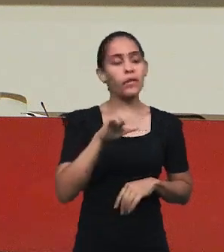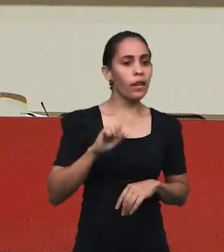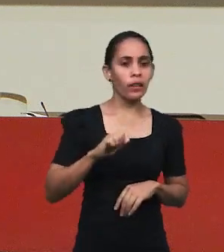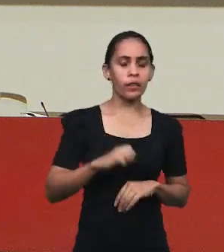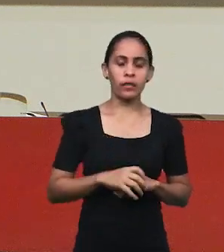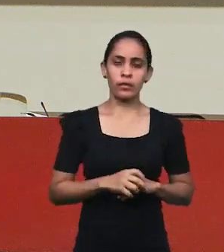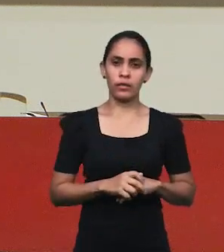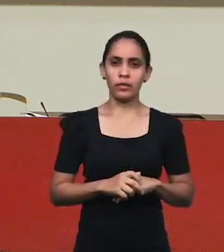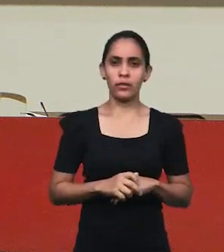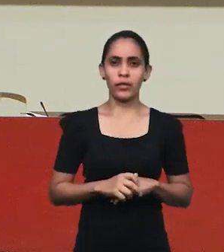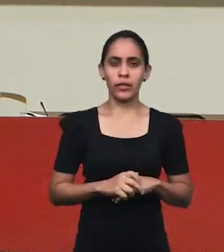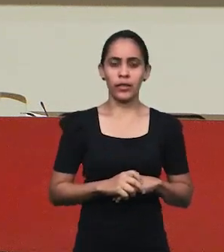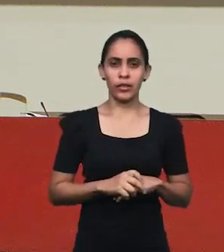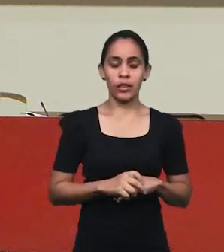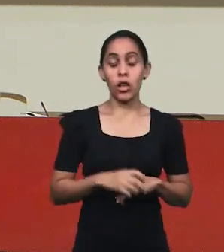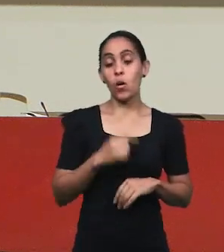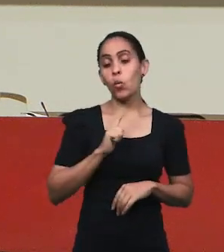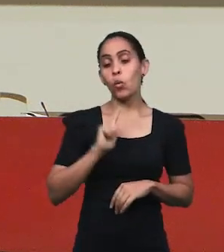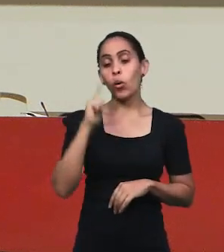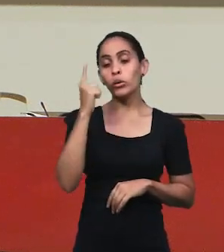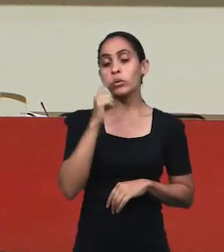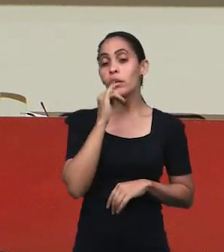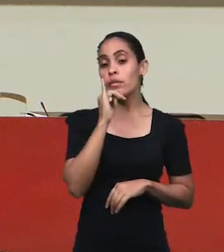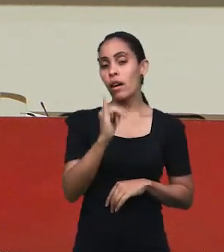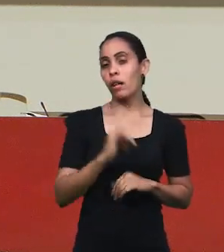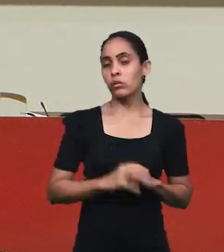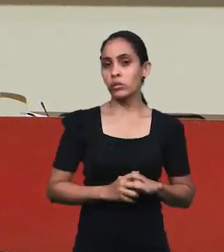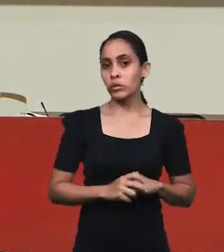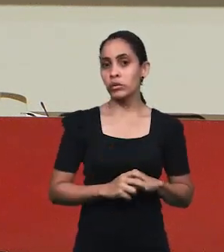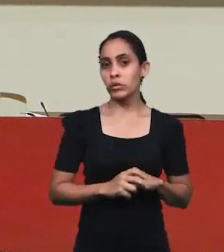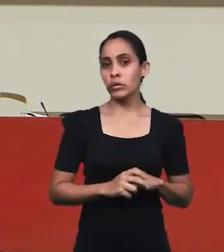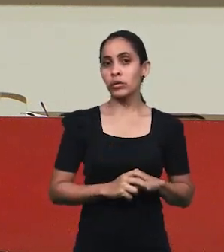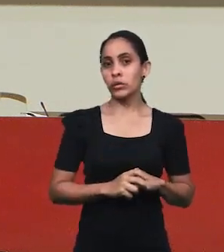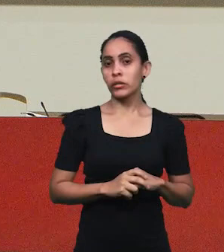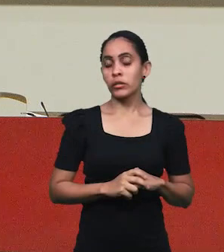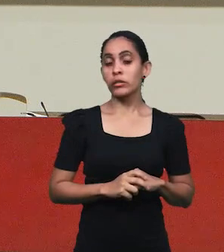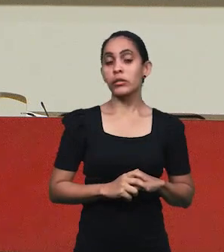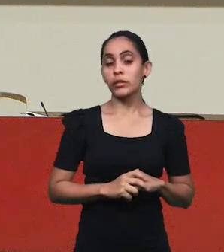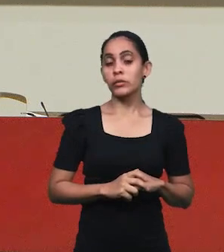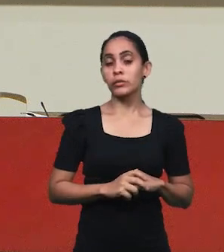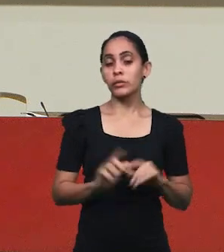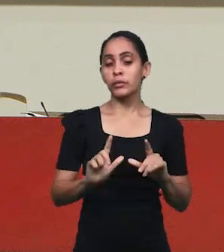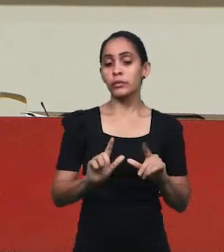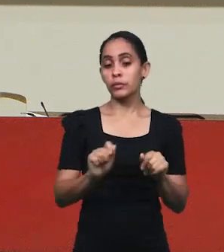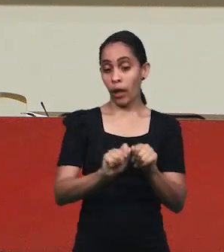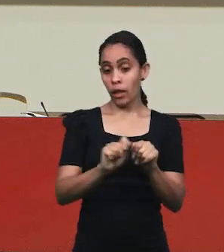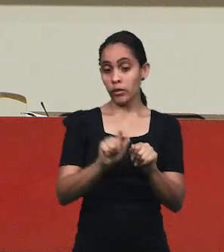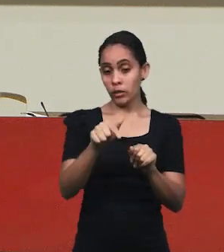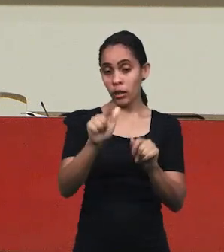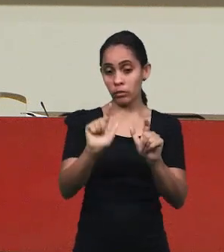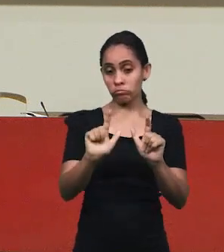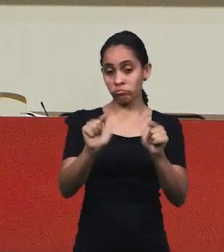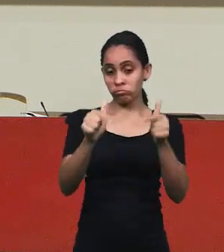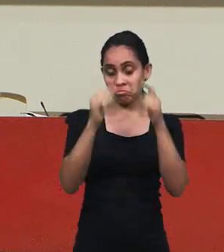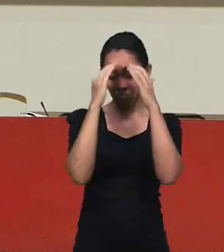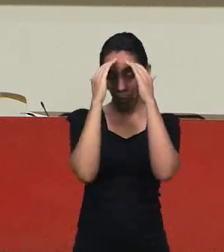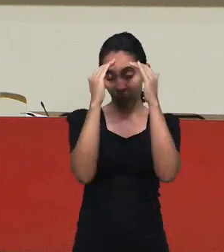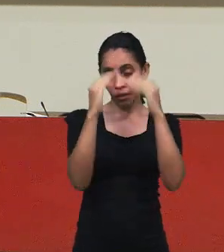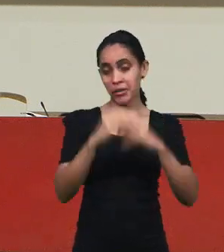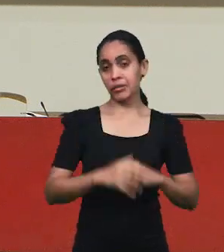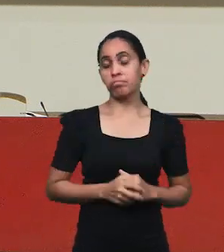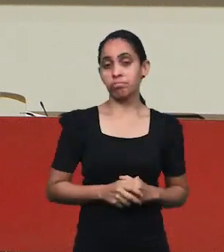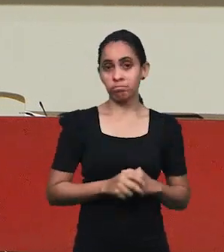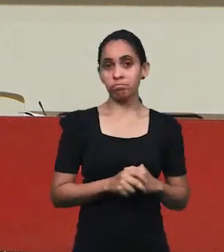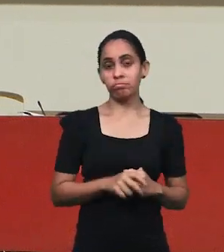Eu digo a esse: vem, ele vem. Eu digo ao outro: fazer isto, e ele